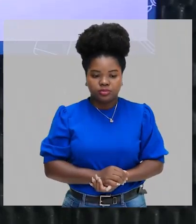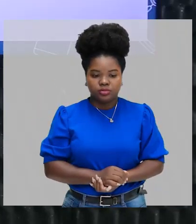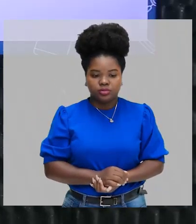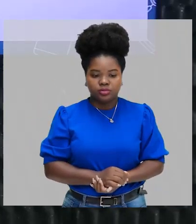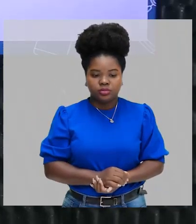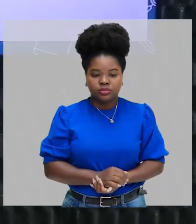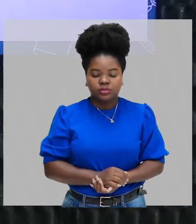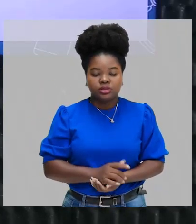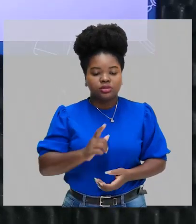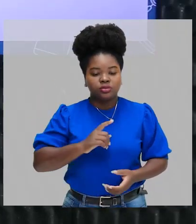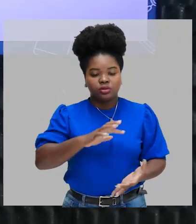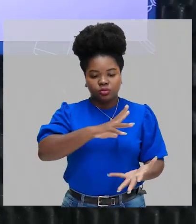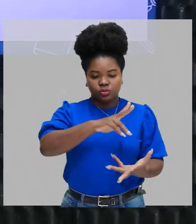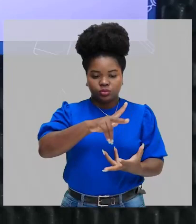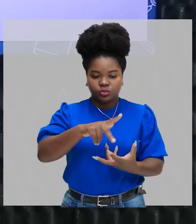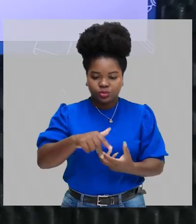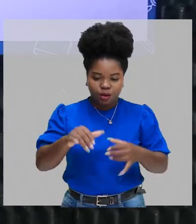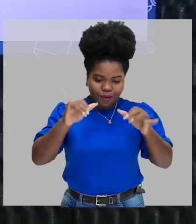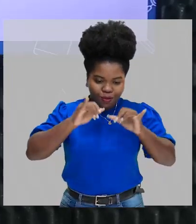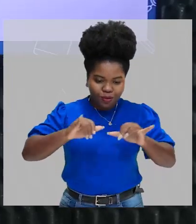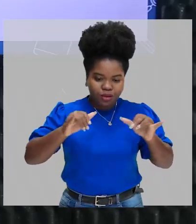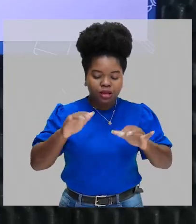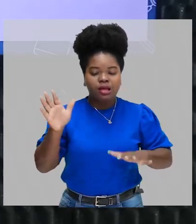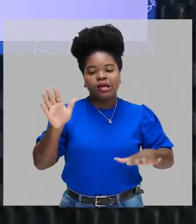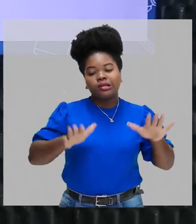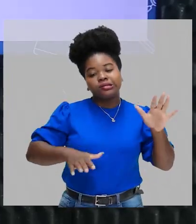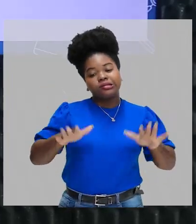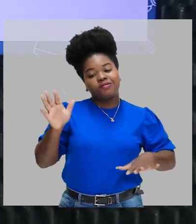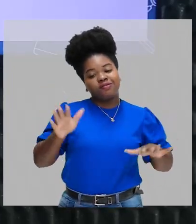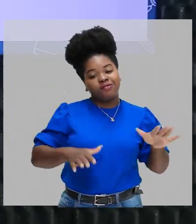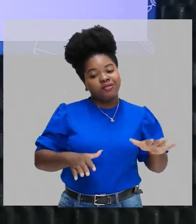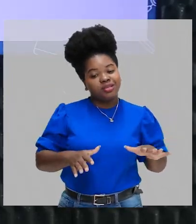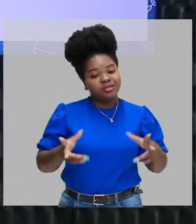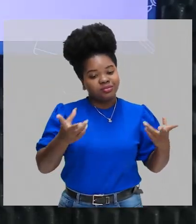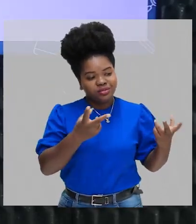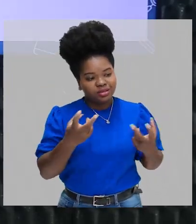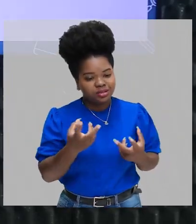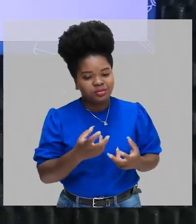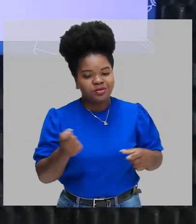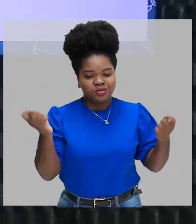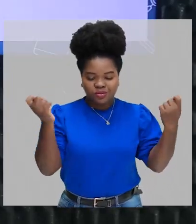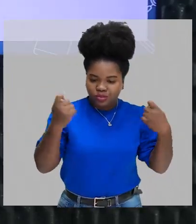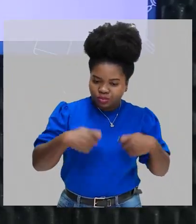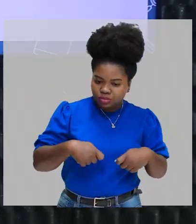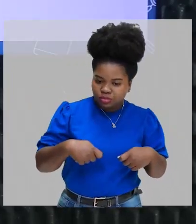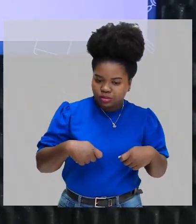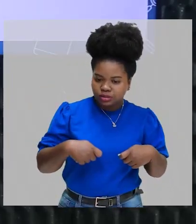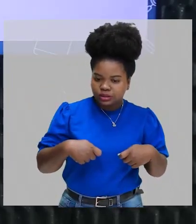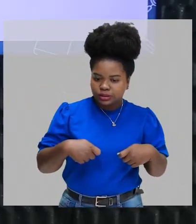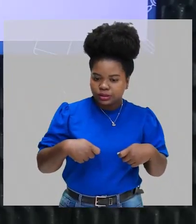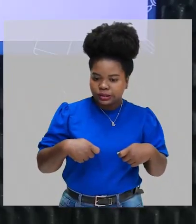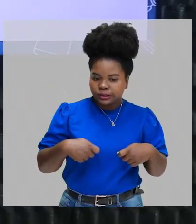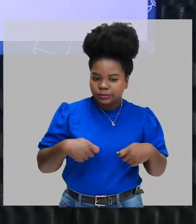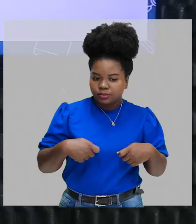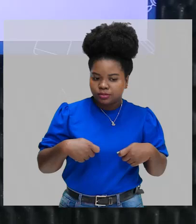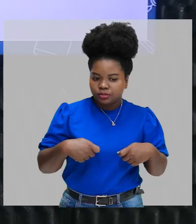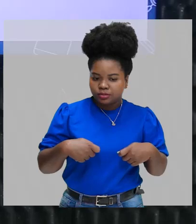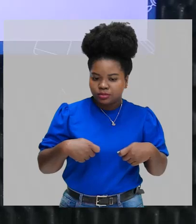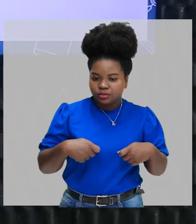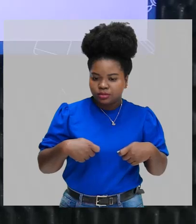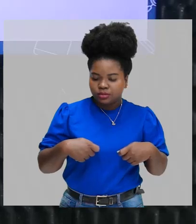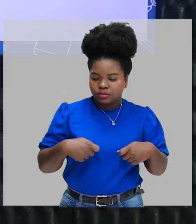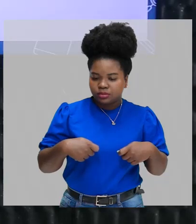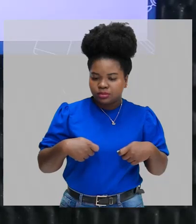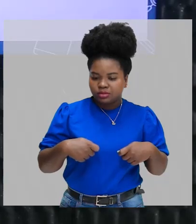A globalização muitas vezes é vista como uma possibilidade de efetivar,